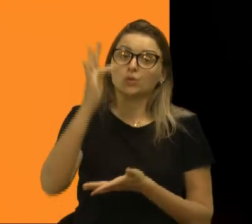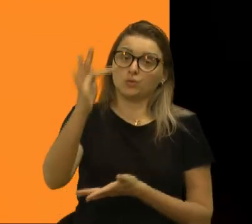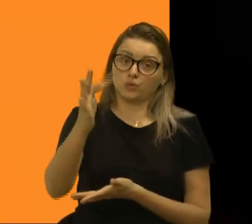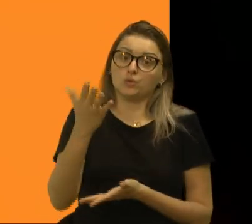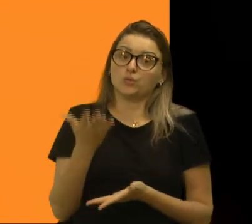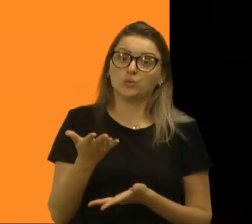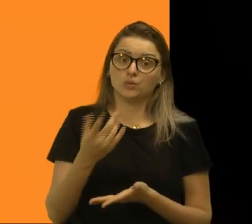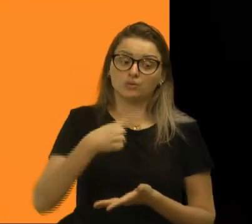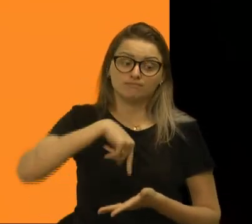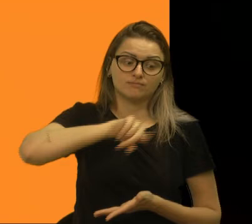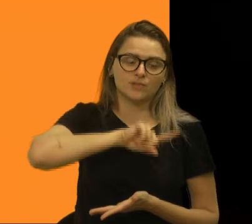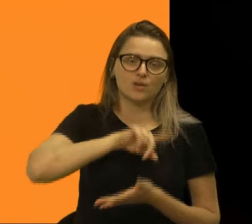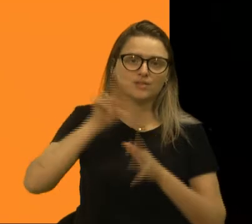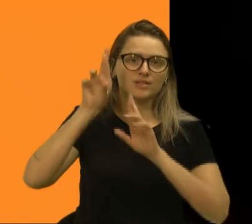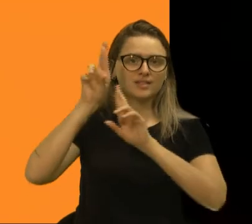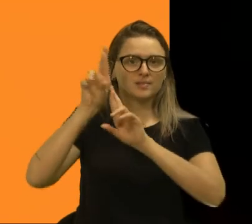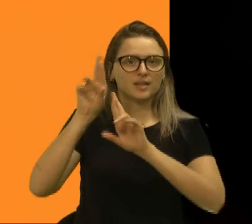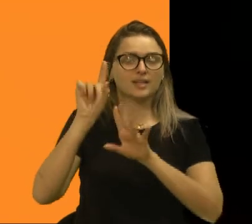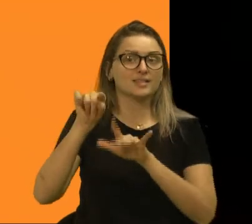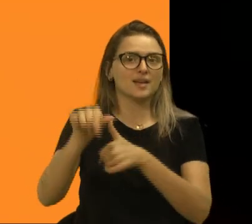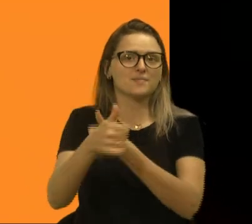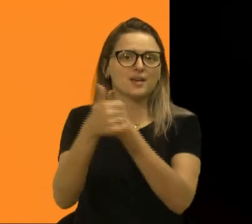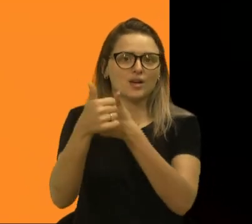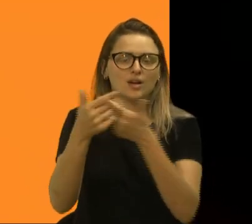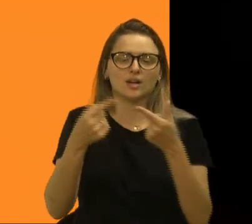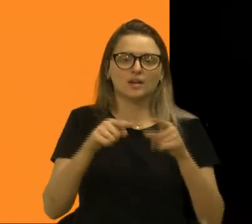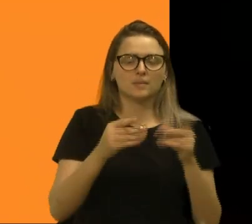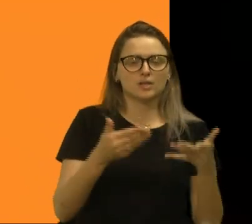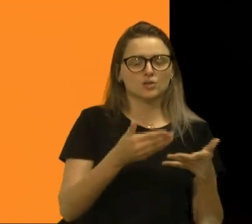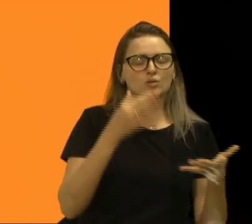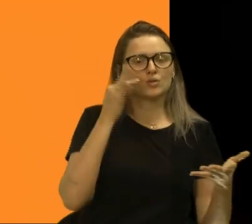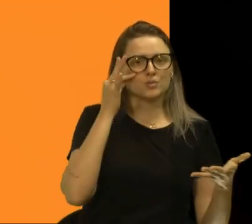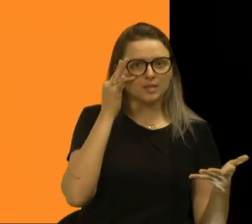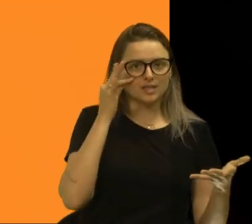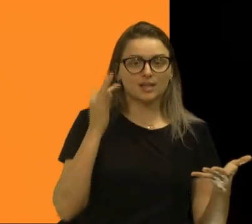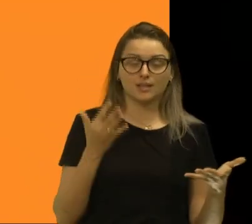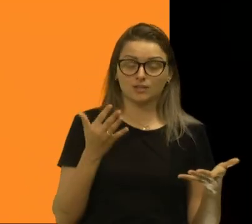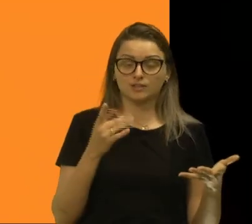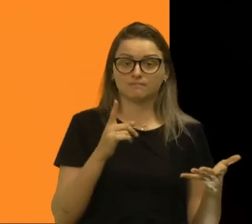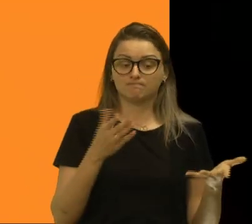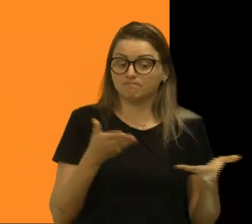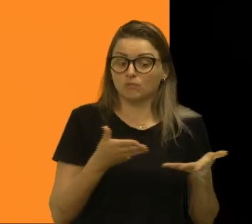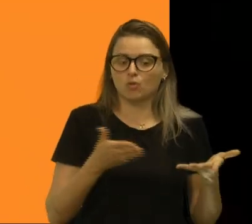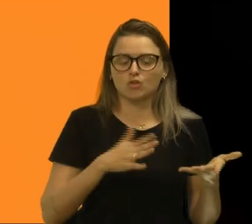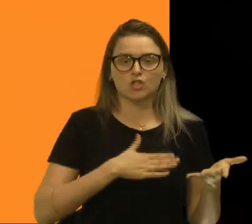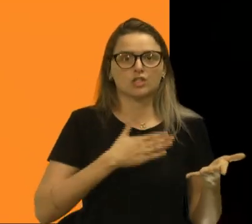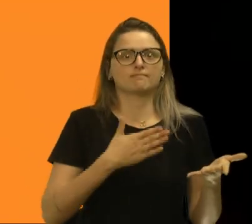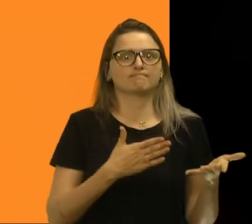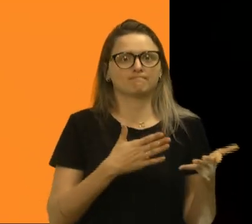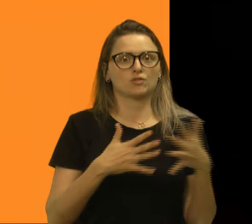a gente tem esperança de que seja melhor, mas o presente, colegas vereadores, está assustador.